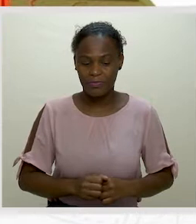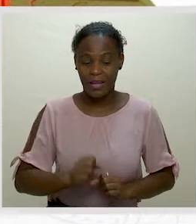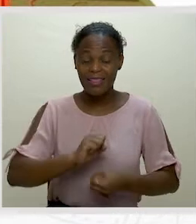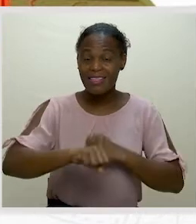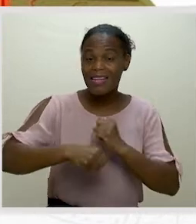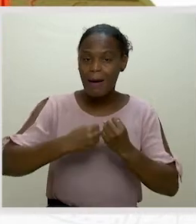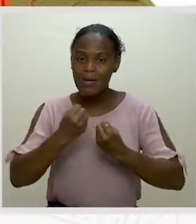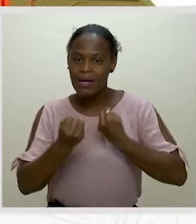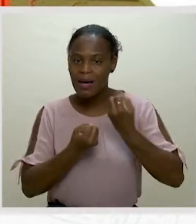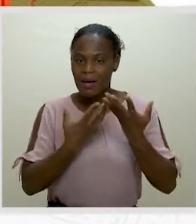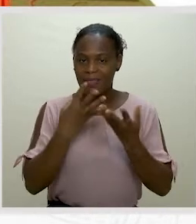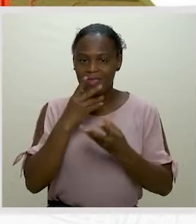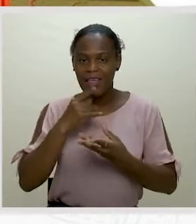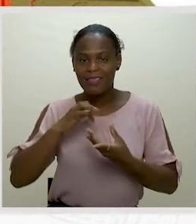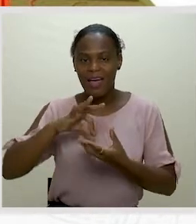Dinâmica da Terra.